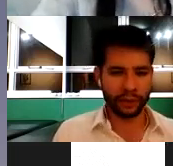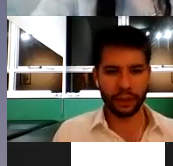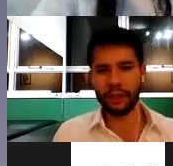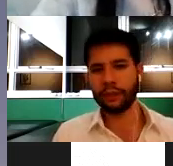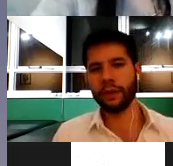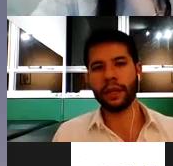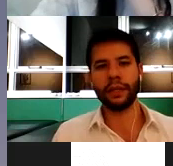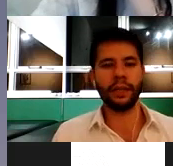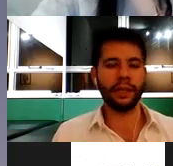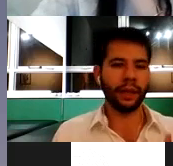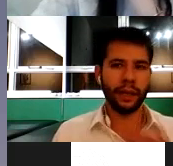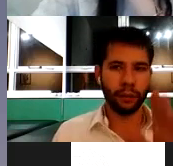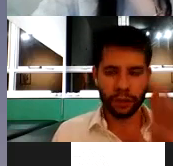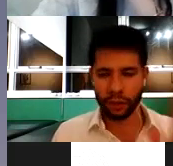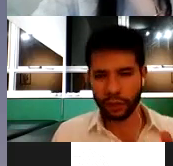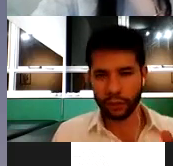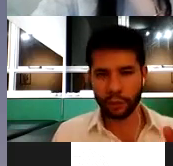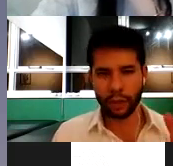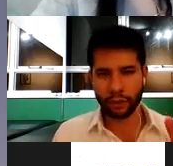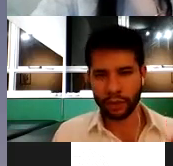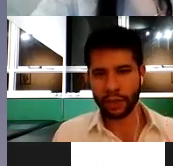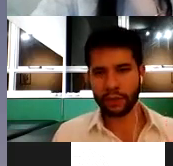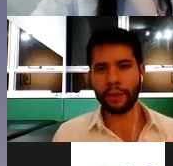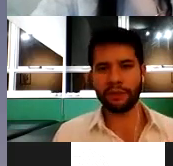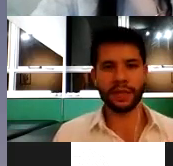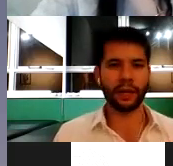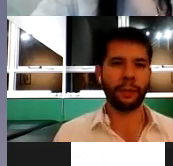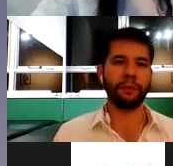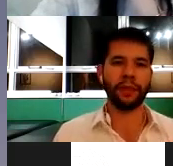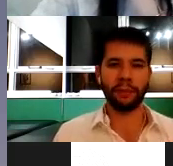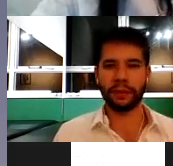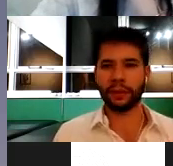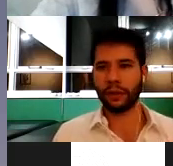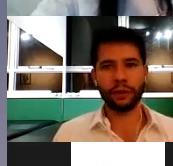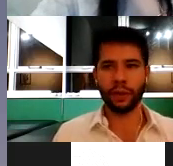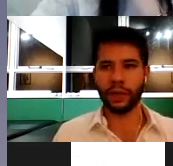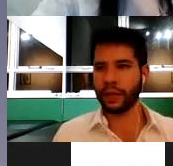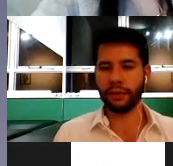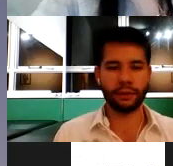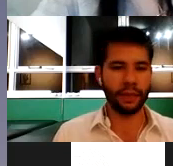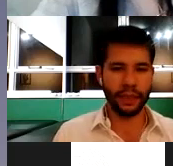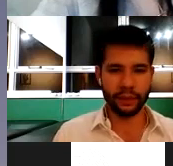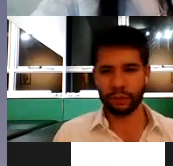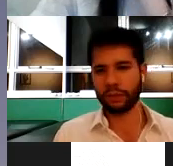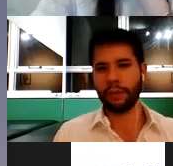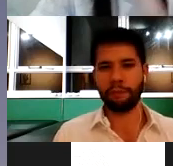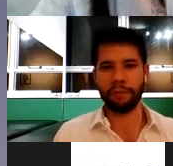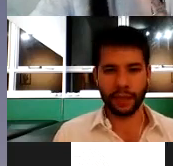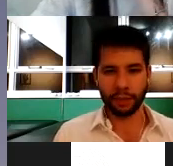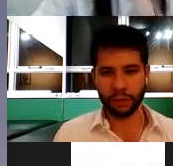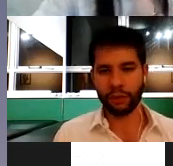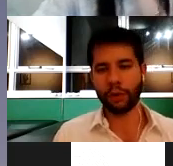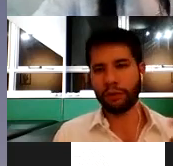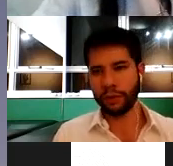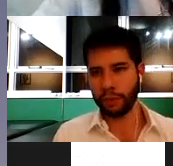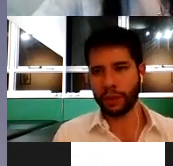muito fraquinho, que ele nunca tinha usado antibiótico, tá? Só para avisar. O Felipe chegou com 2 anos liso, sem pisar